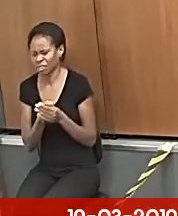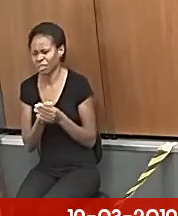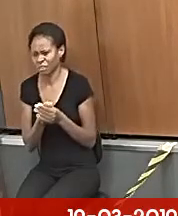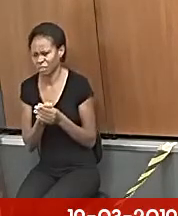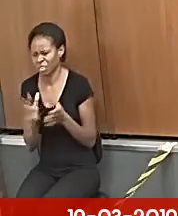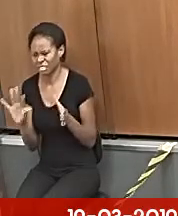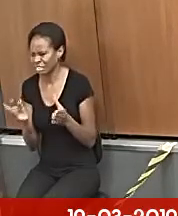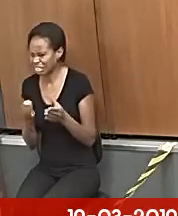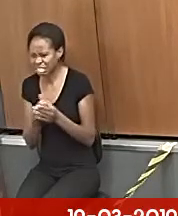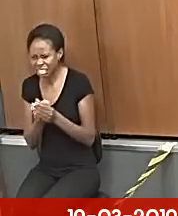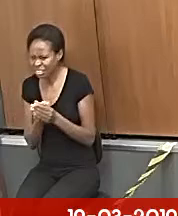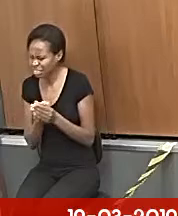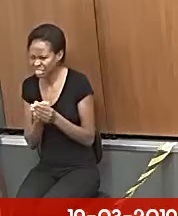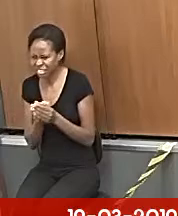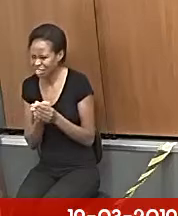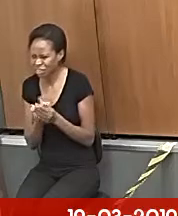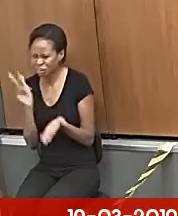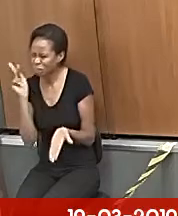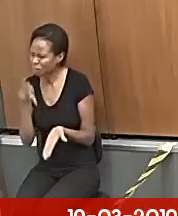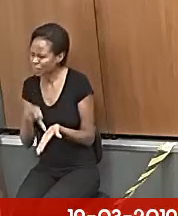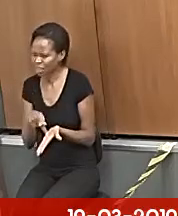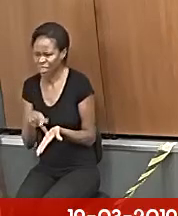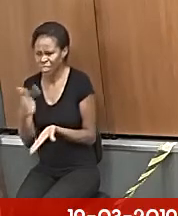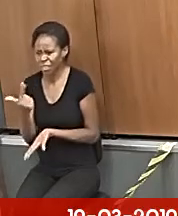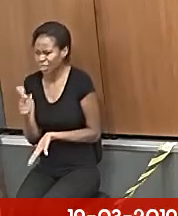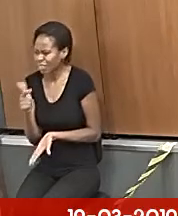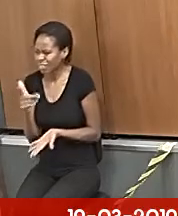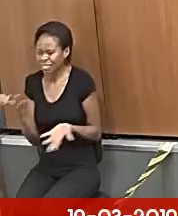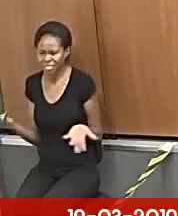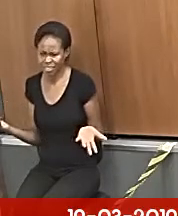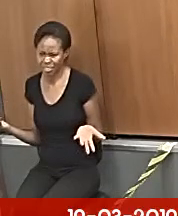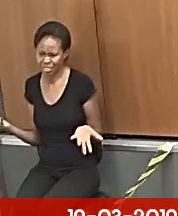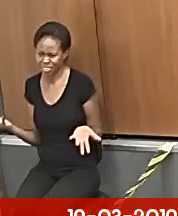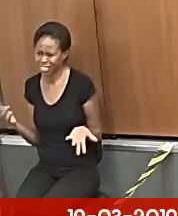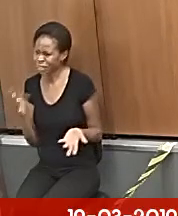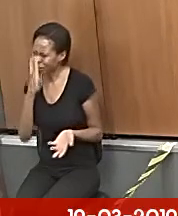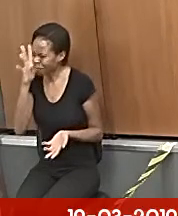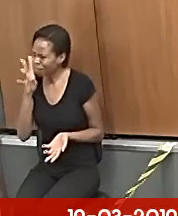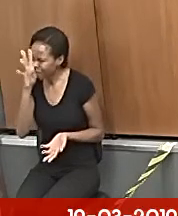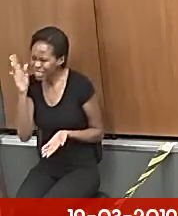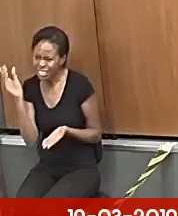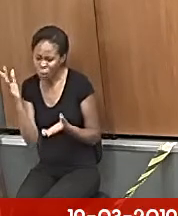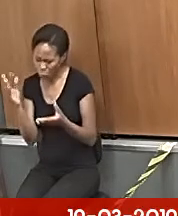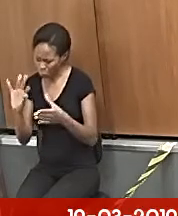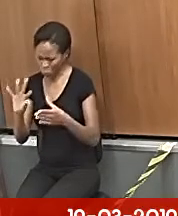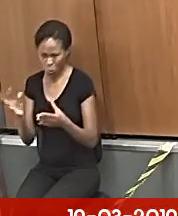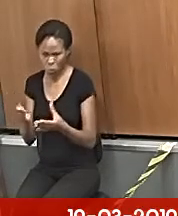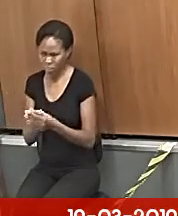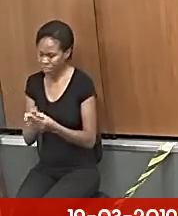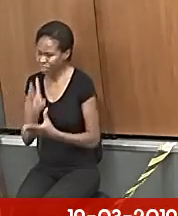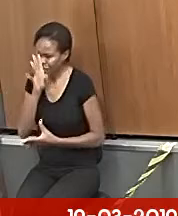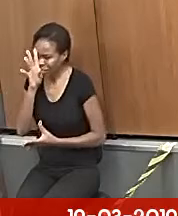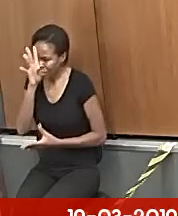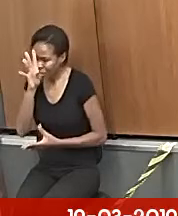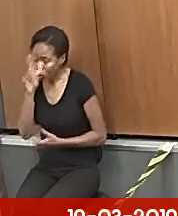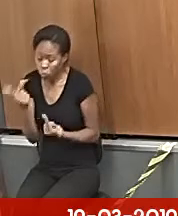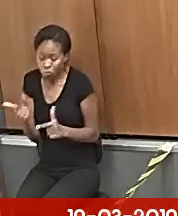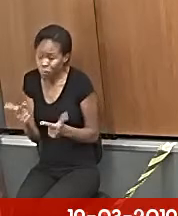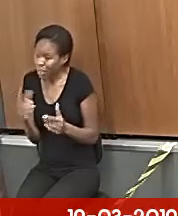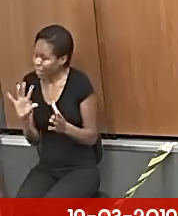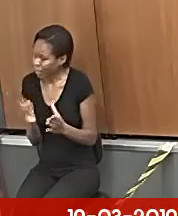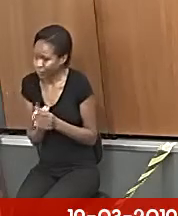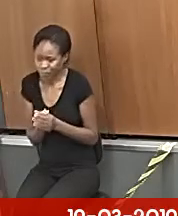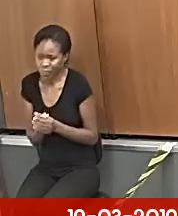inclusive para inglês ver gente esse bem inglês ver entende se não existe inclusão porque um show no nosso limite que